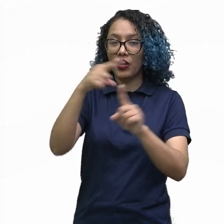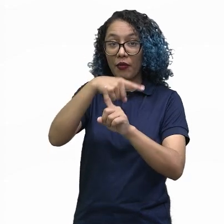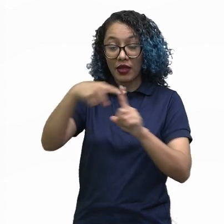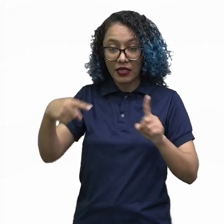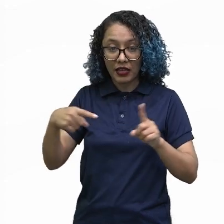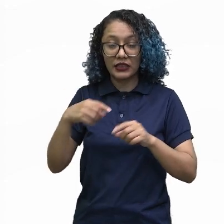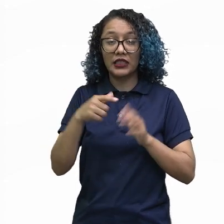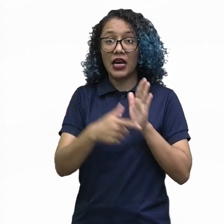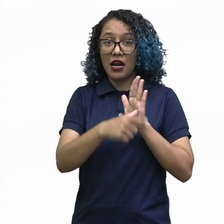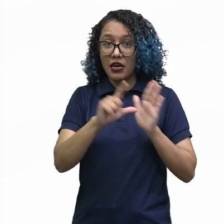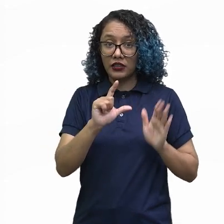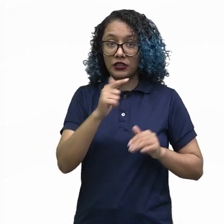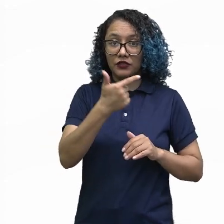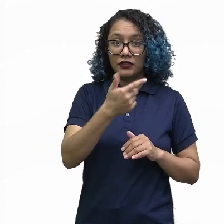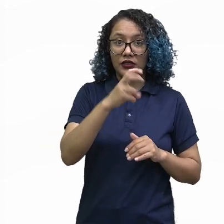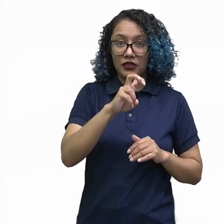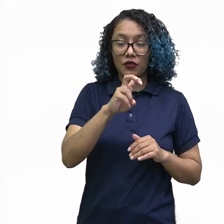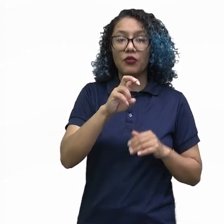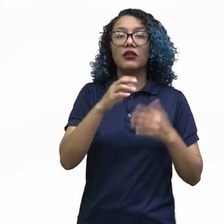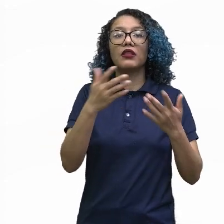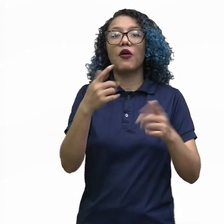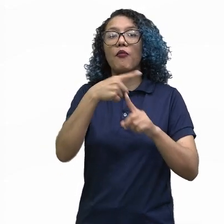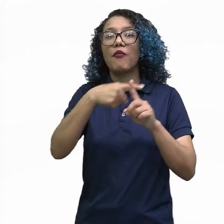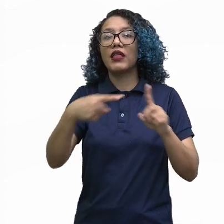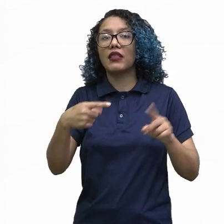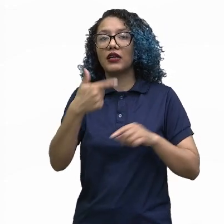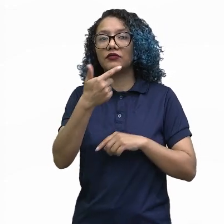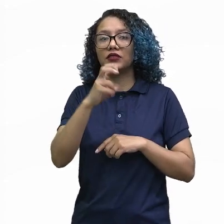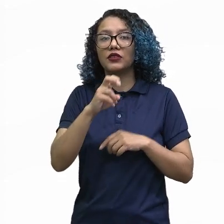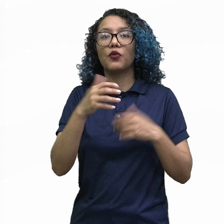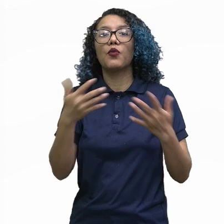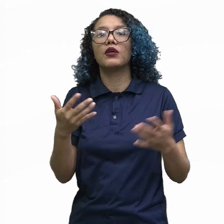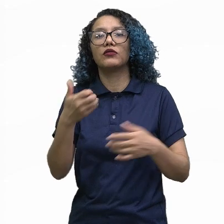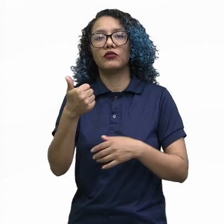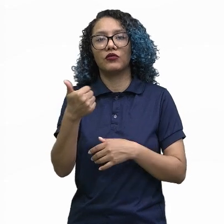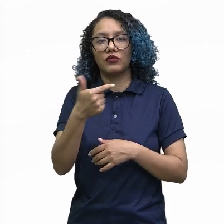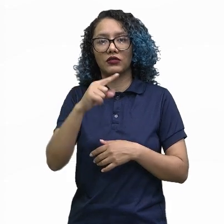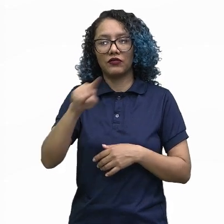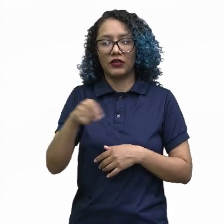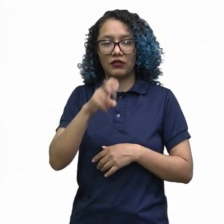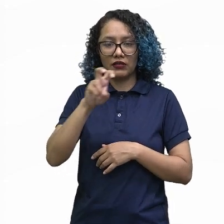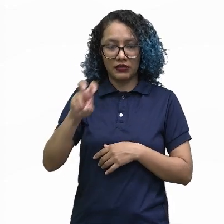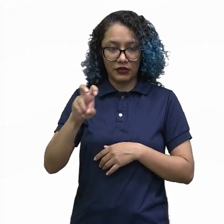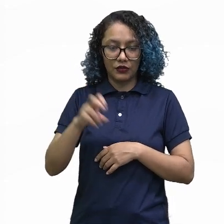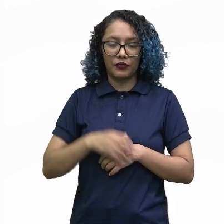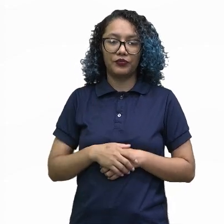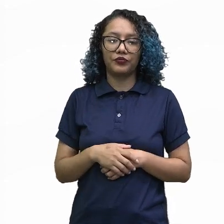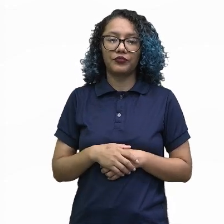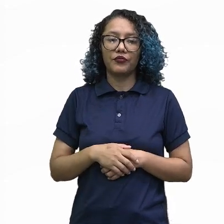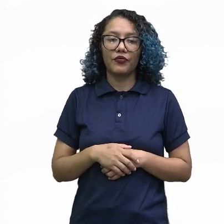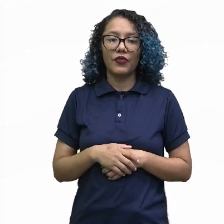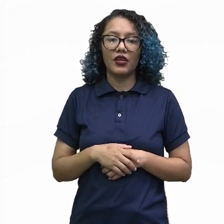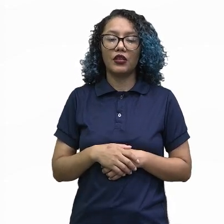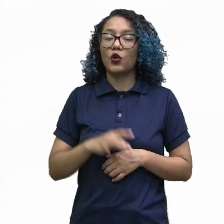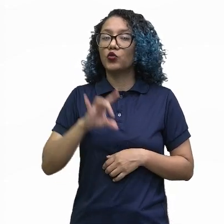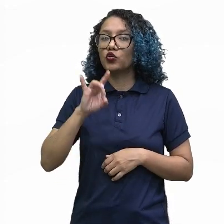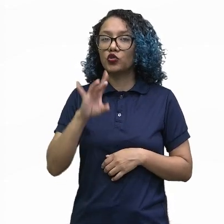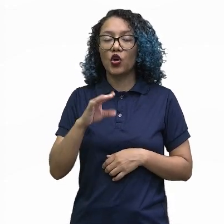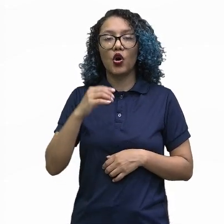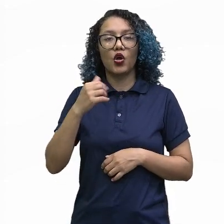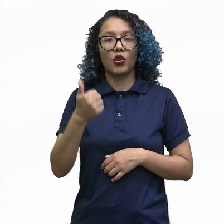era 25, a metade de 25 é 12,5. Então, nesse momento, apenas